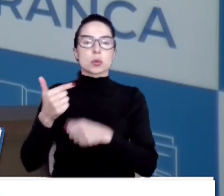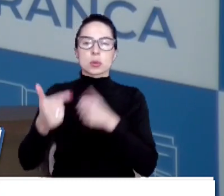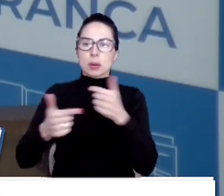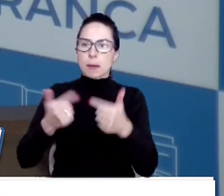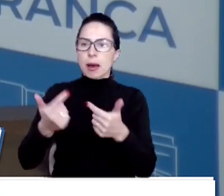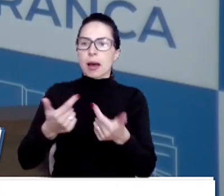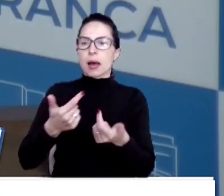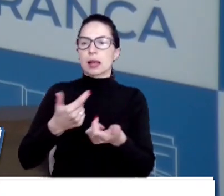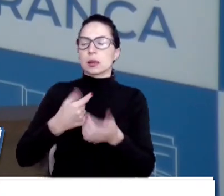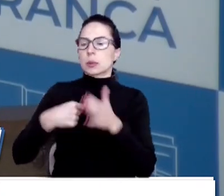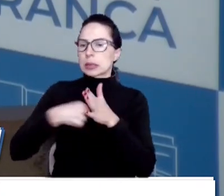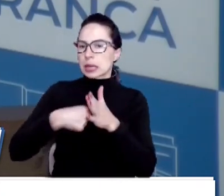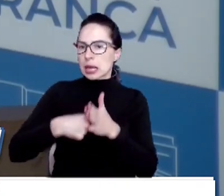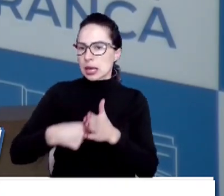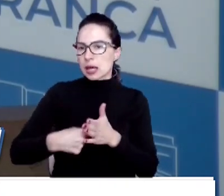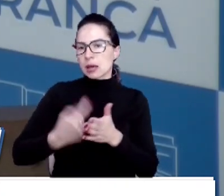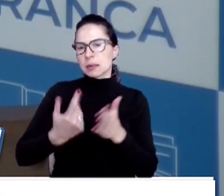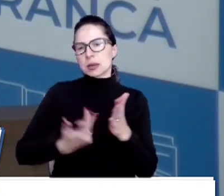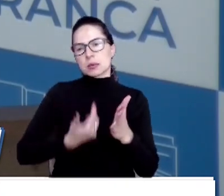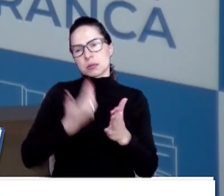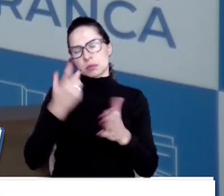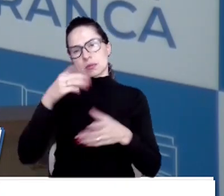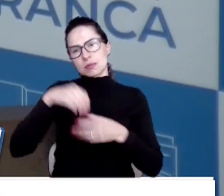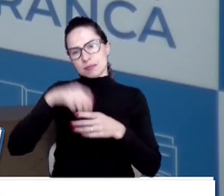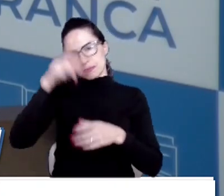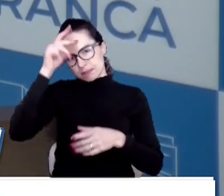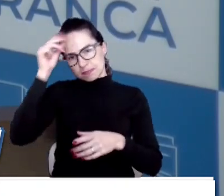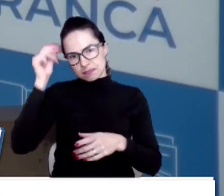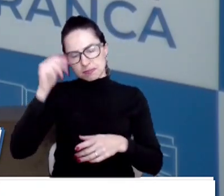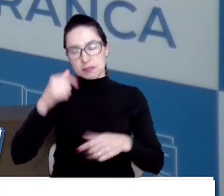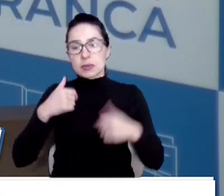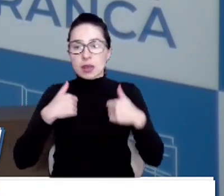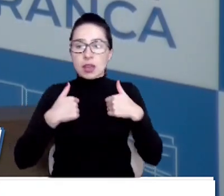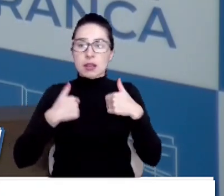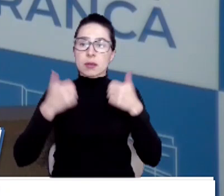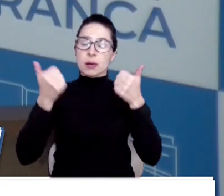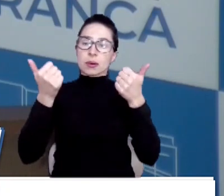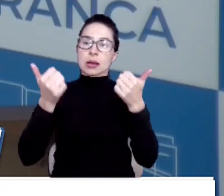realizados na prefeitura então eu quero dizer que